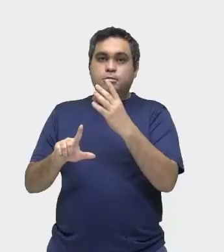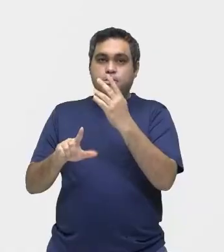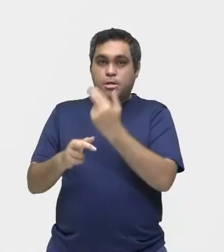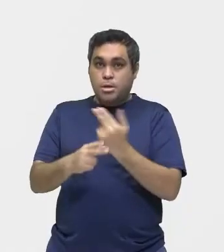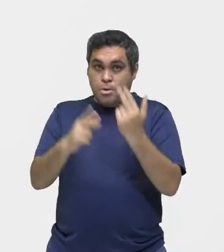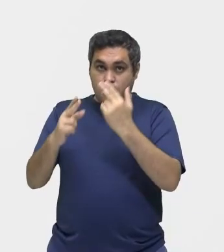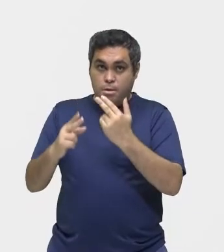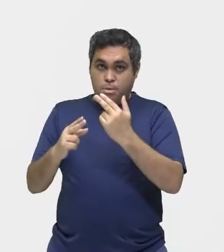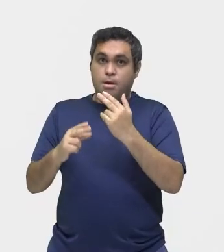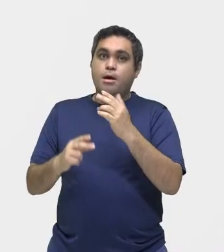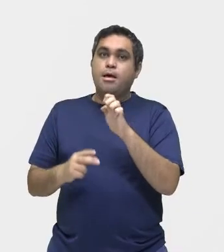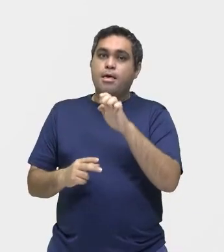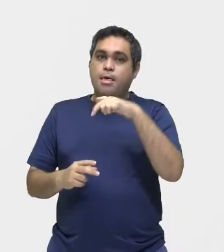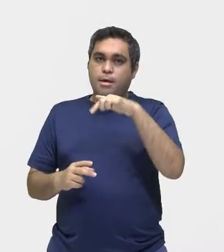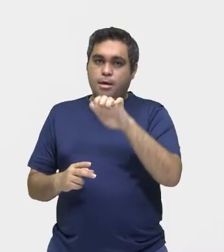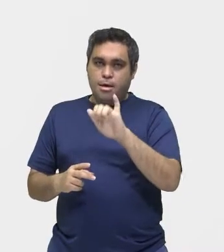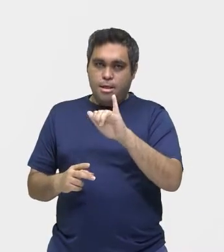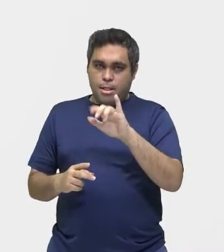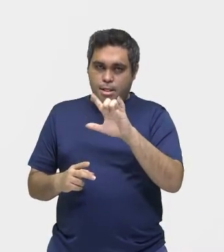questão.